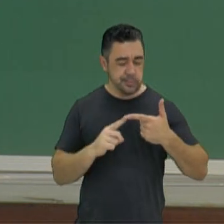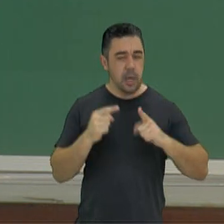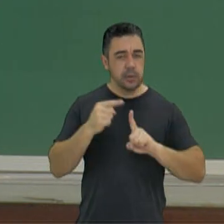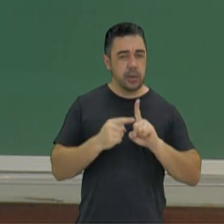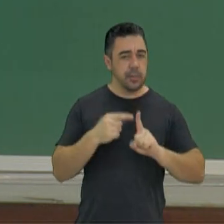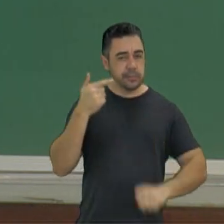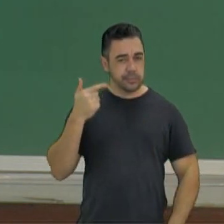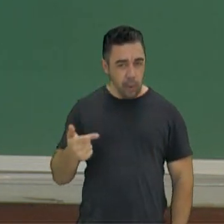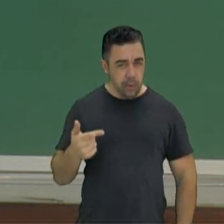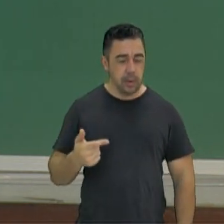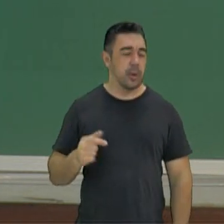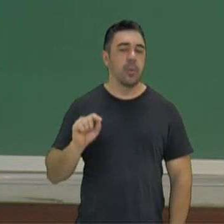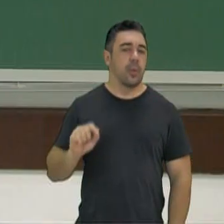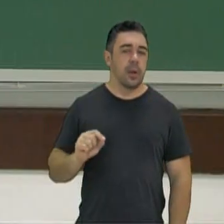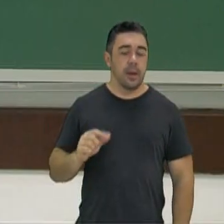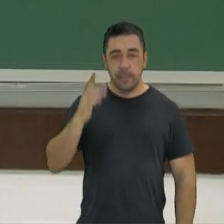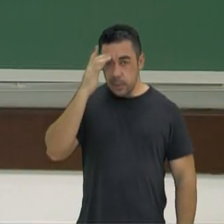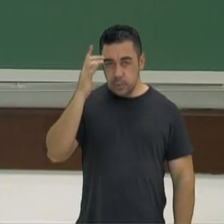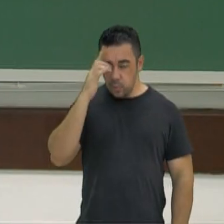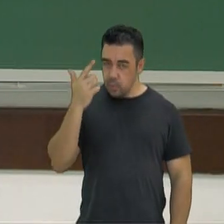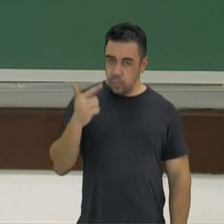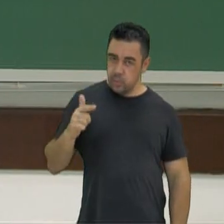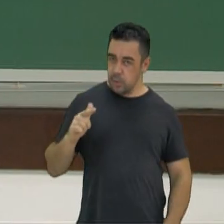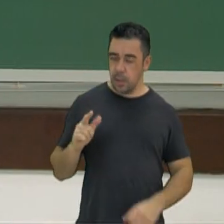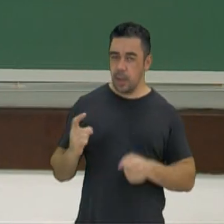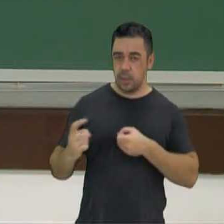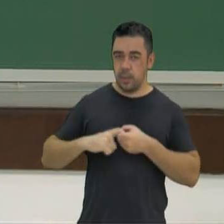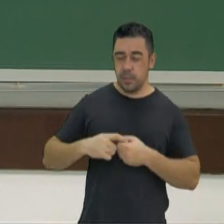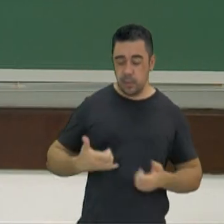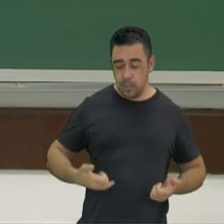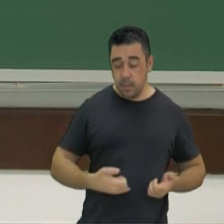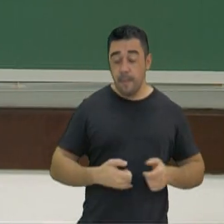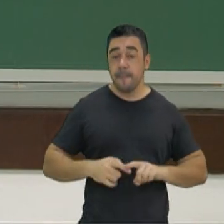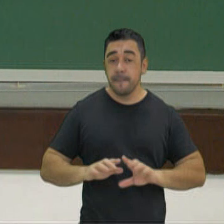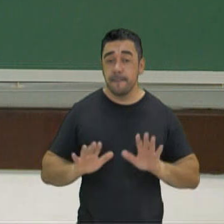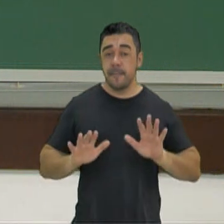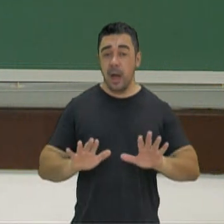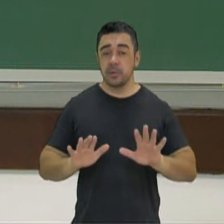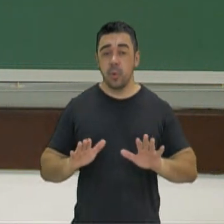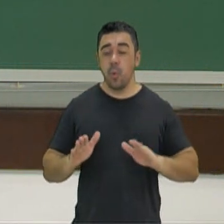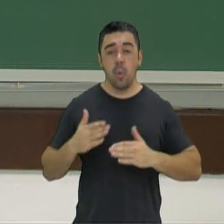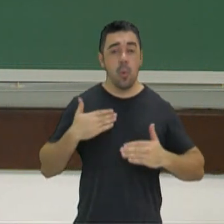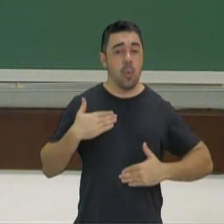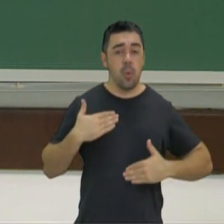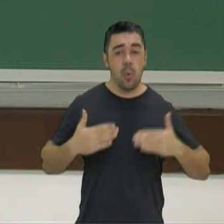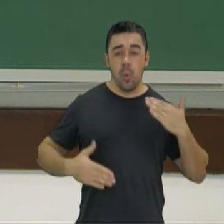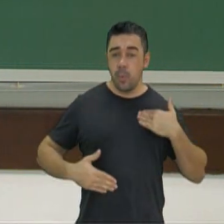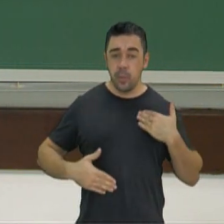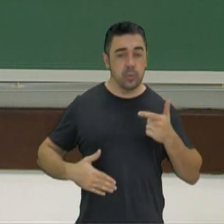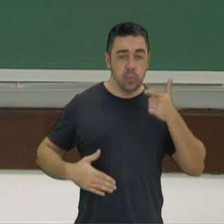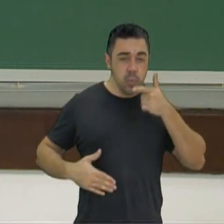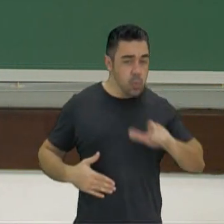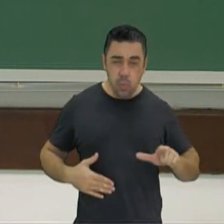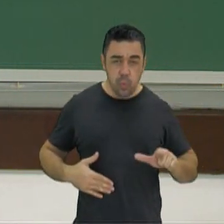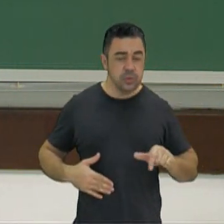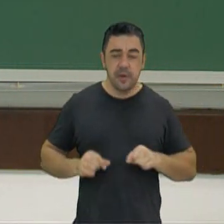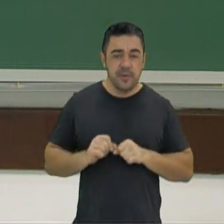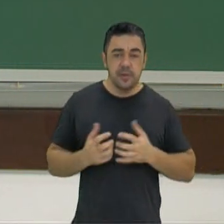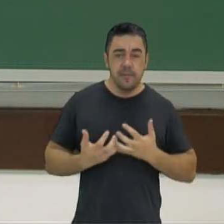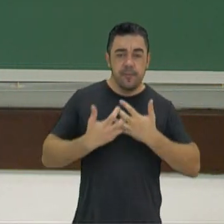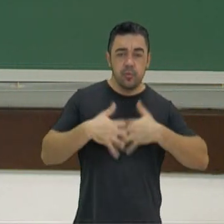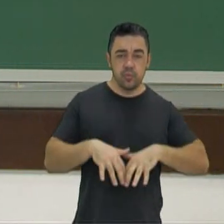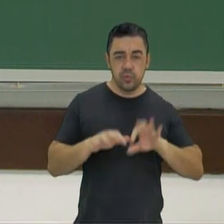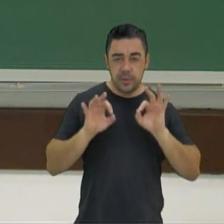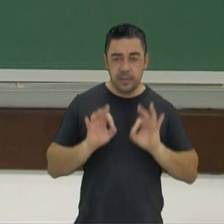2, quando o indivíduo não é insulino dependente, porém, a insulina não consegue desempenhar suas funções de